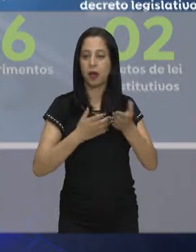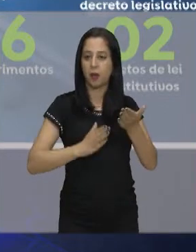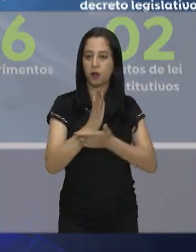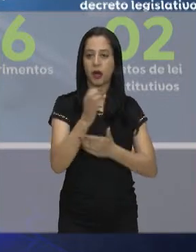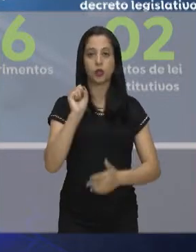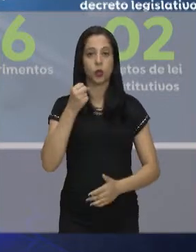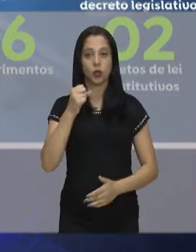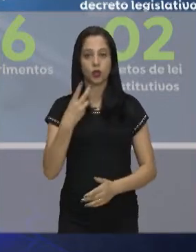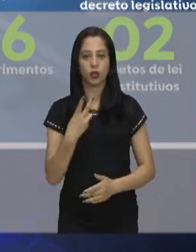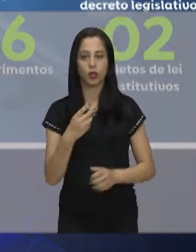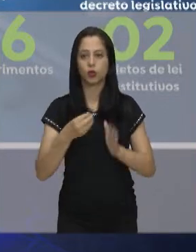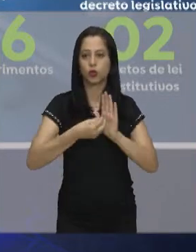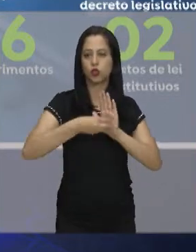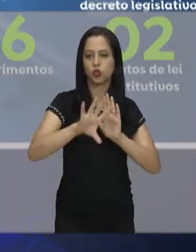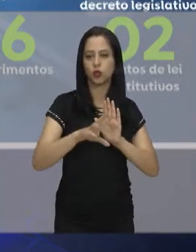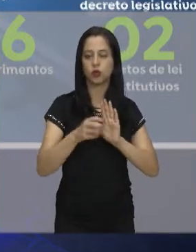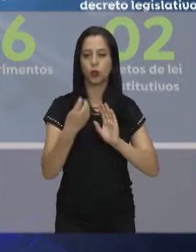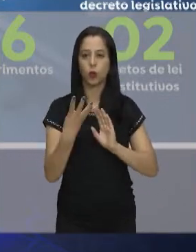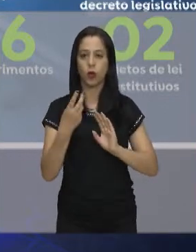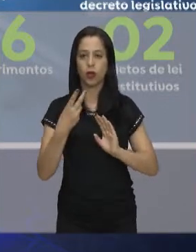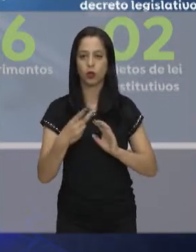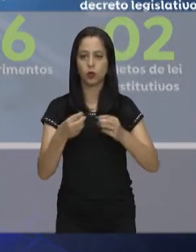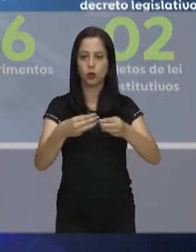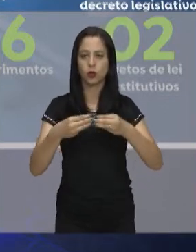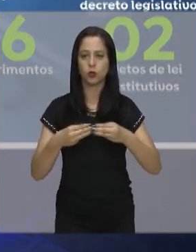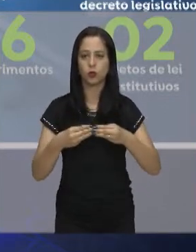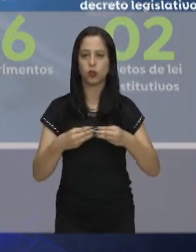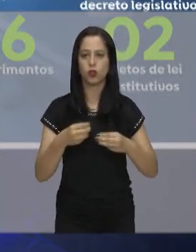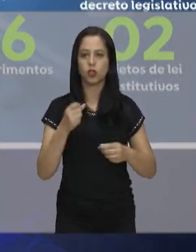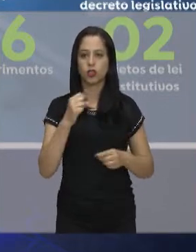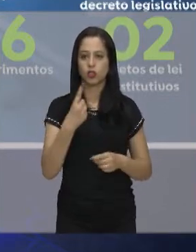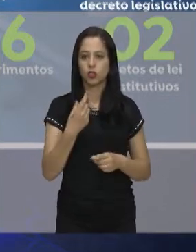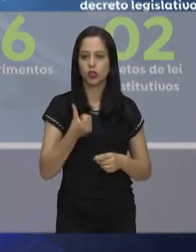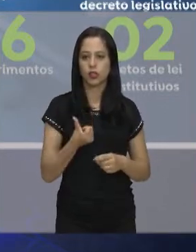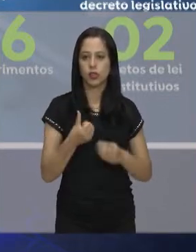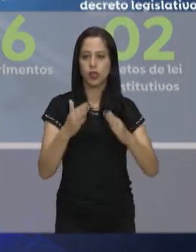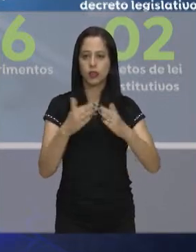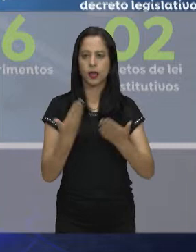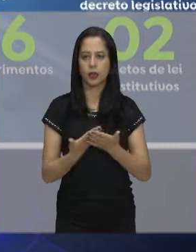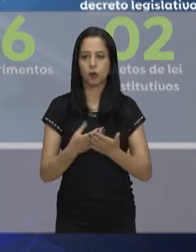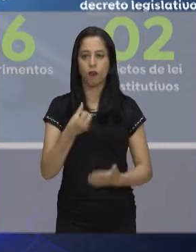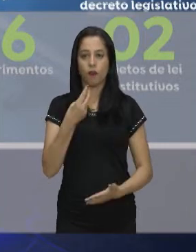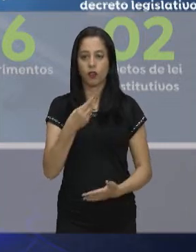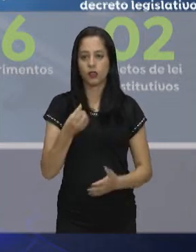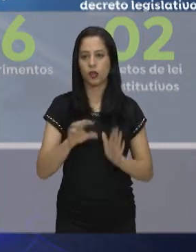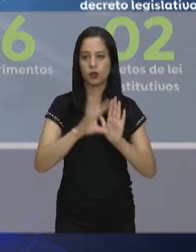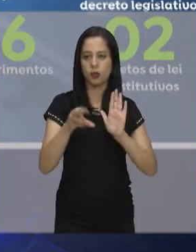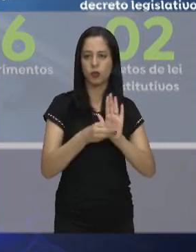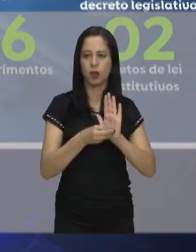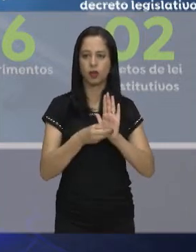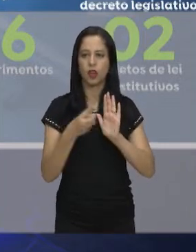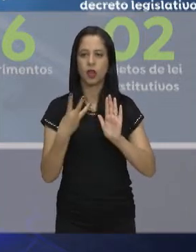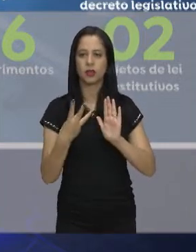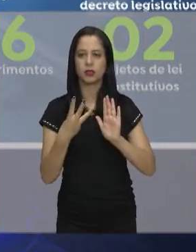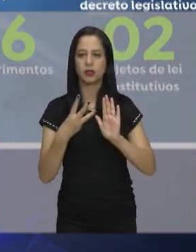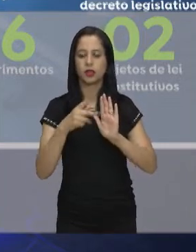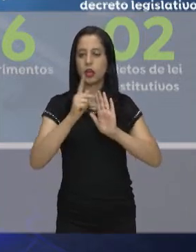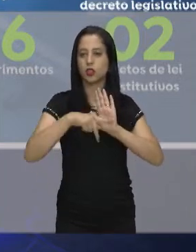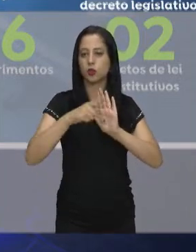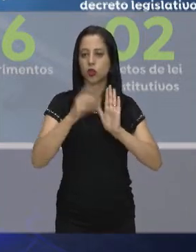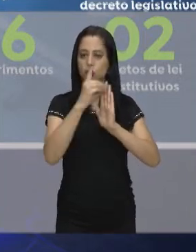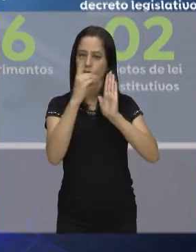indicações, 42 moções, 16 requerimentos, 26 emendas, 3 projetos de